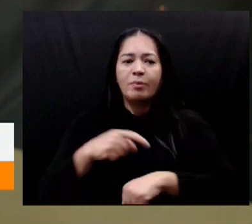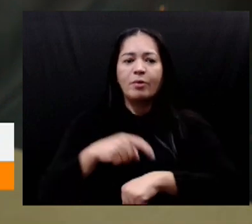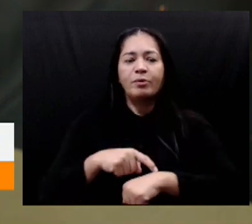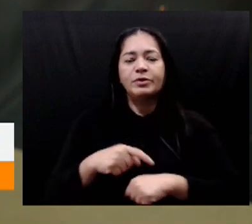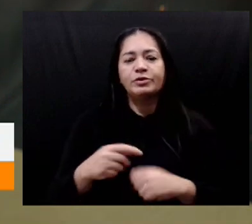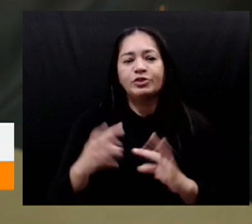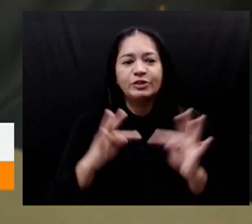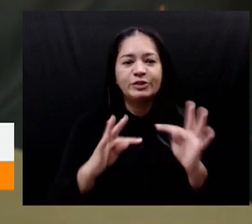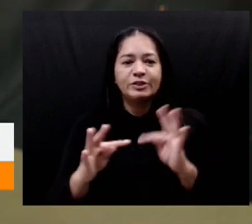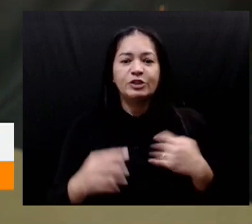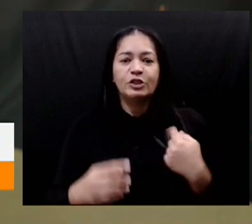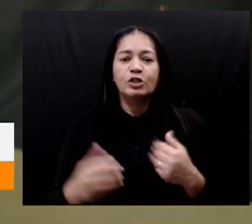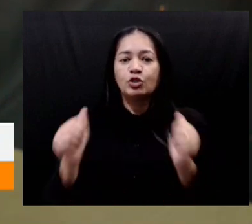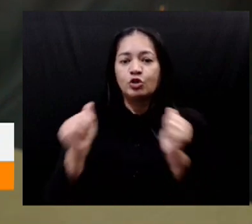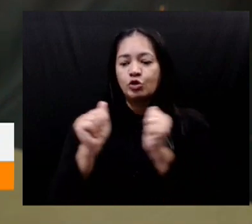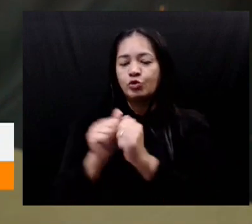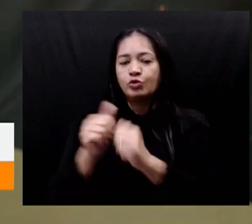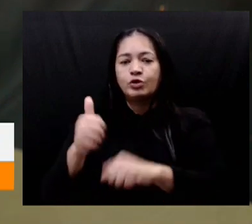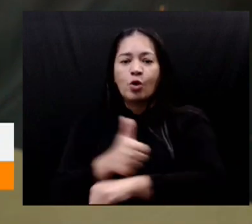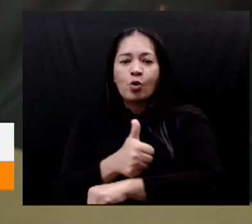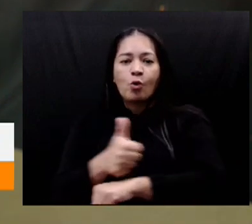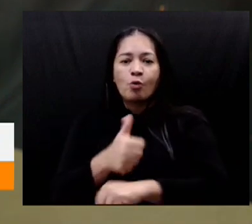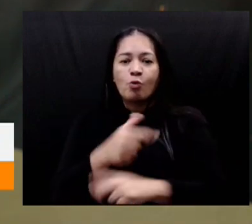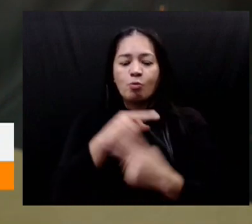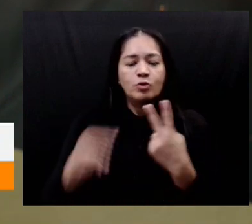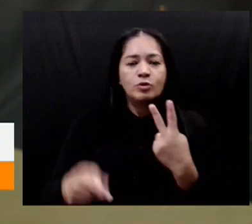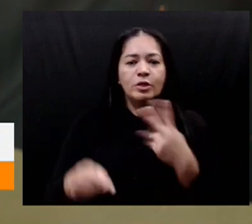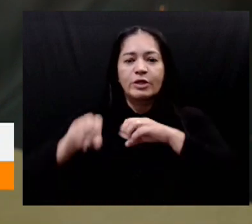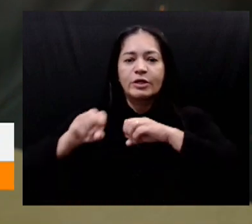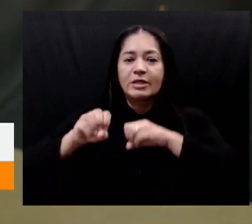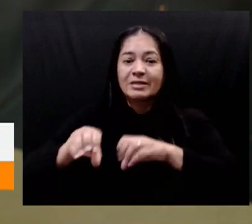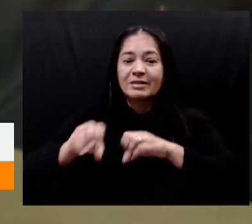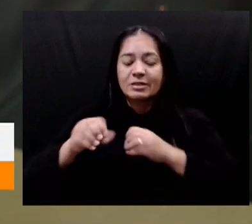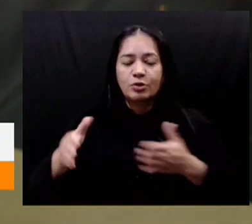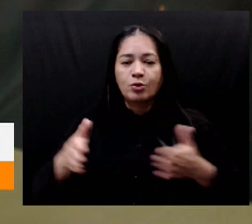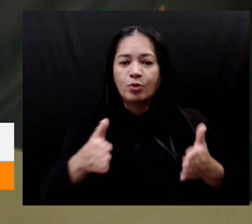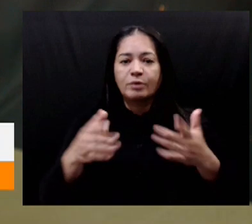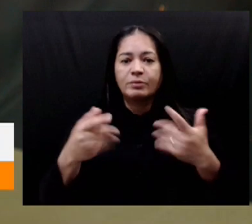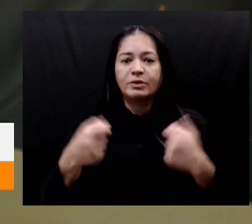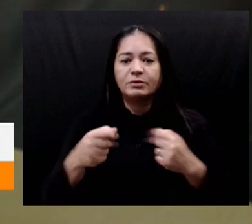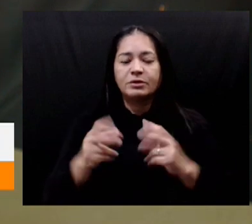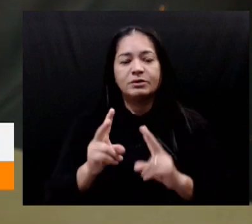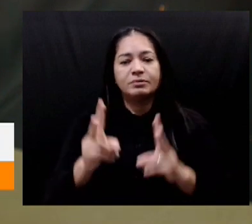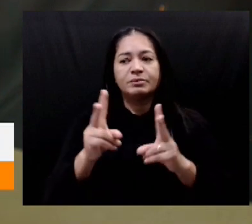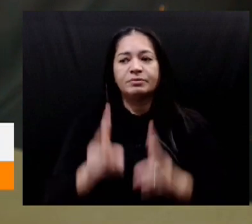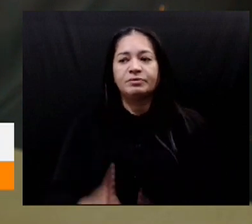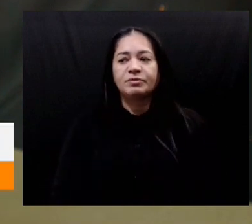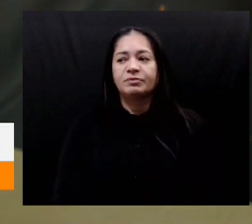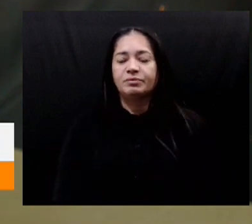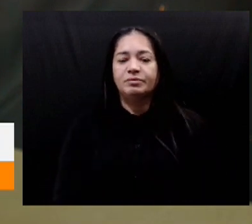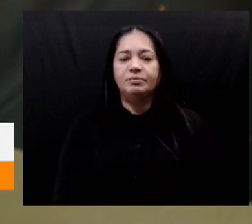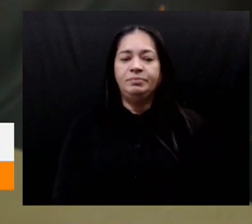profissionais que estão nos ensinando o caminho que a gente deve seguir, né? E aí, se você deixa para